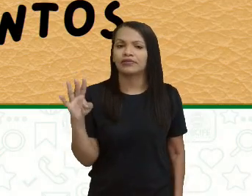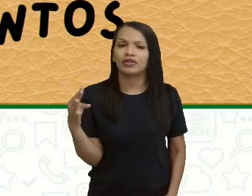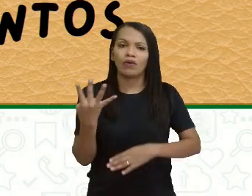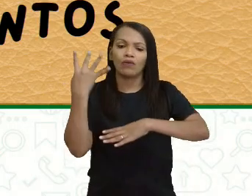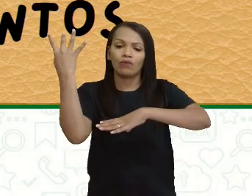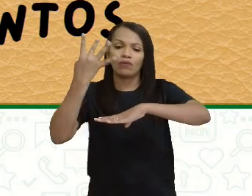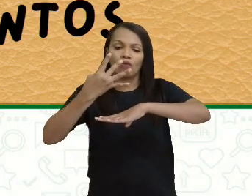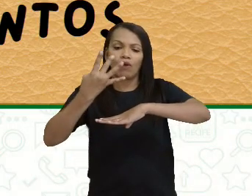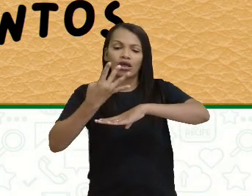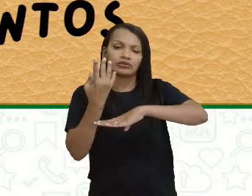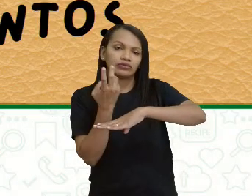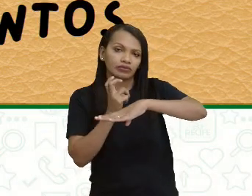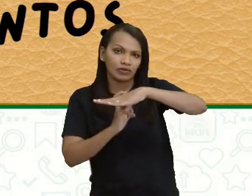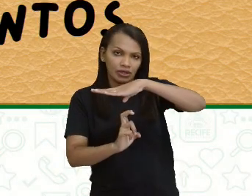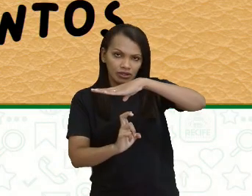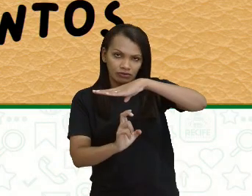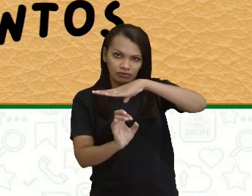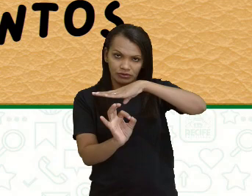4/5.